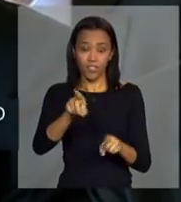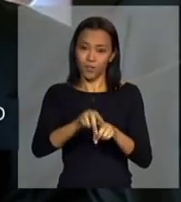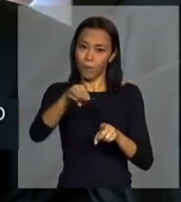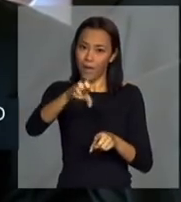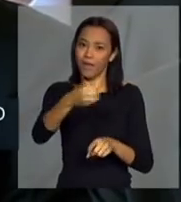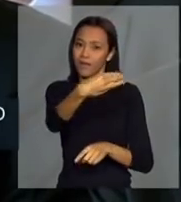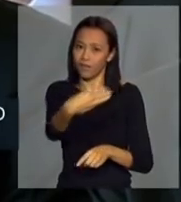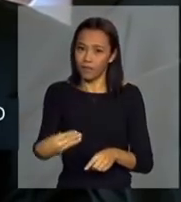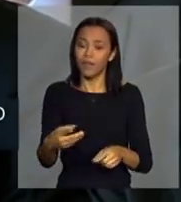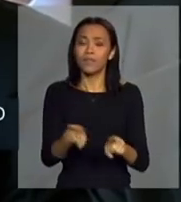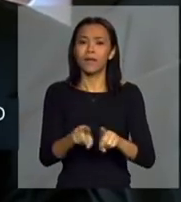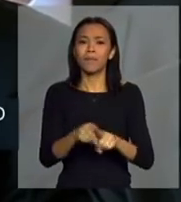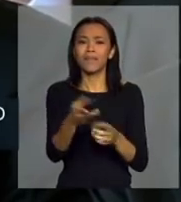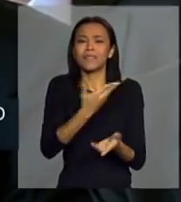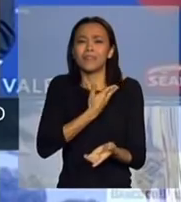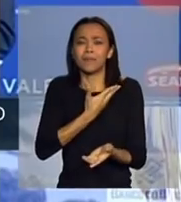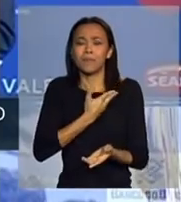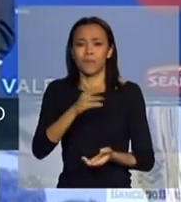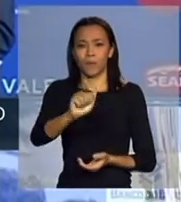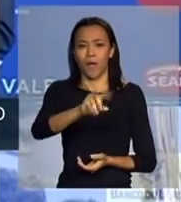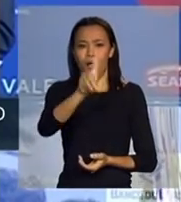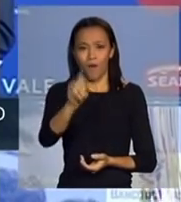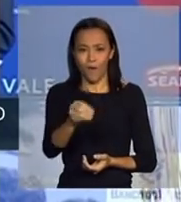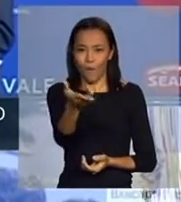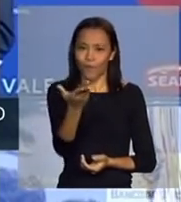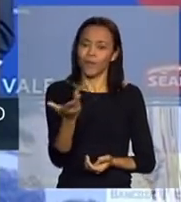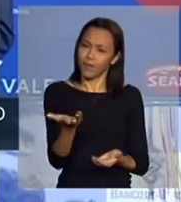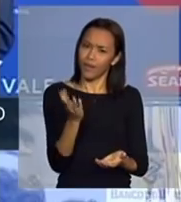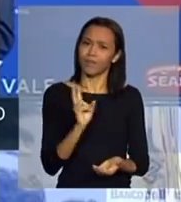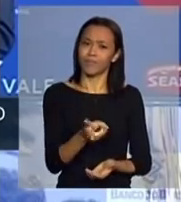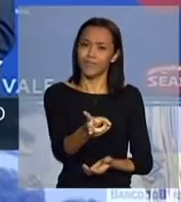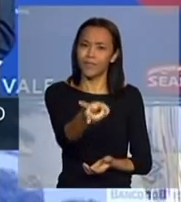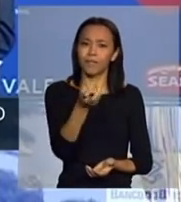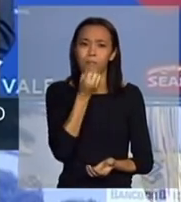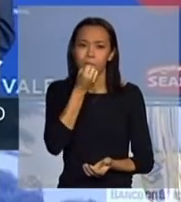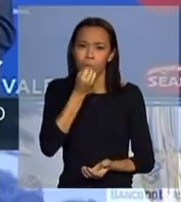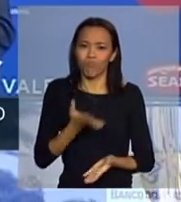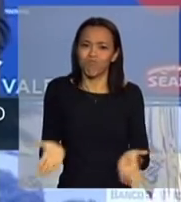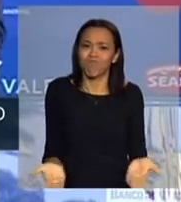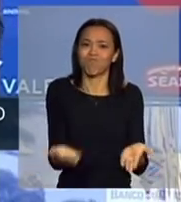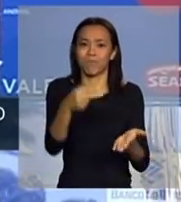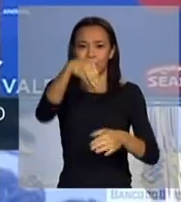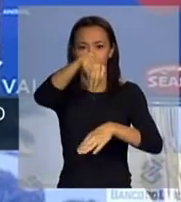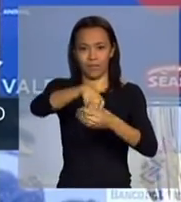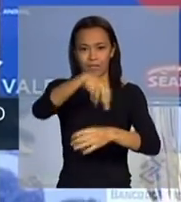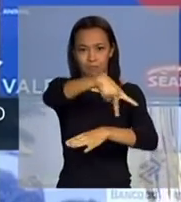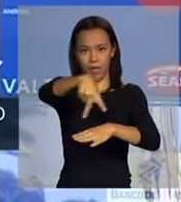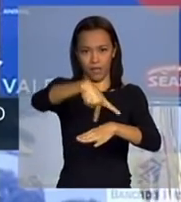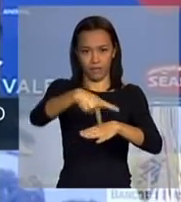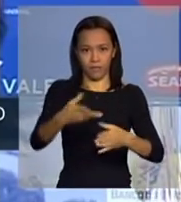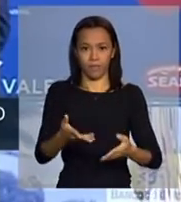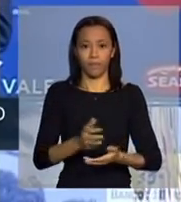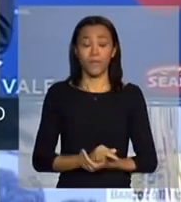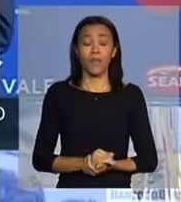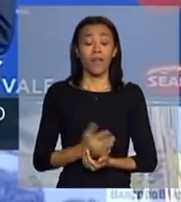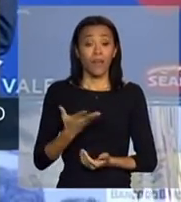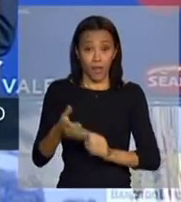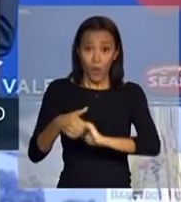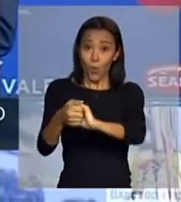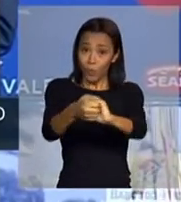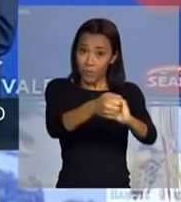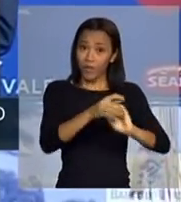grande amigo Aldo Rebelo, um grande construtor desse país. Queria cumprimentar a todos